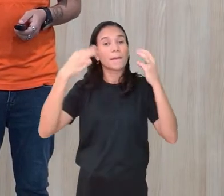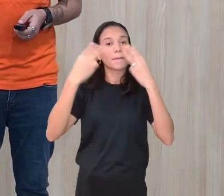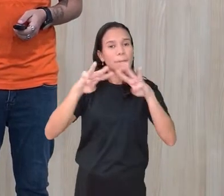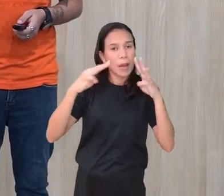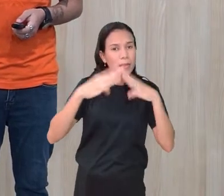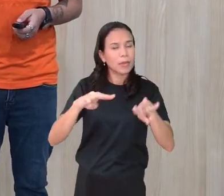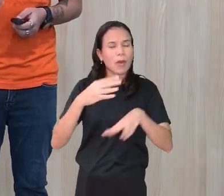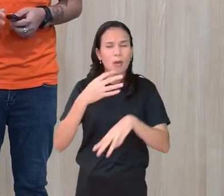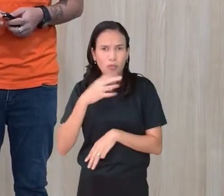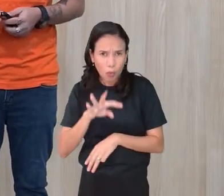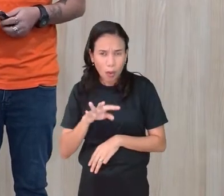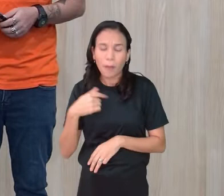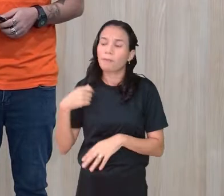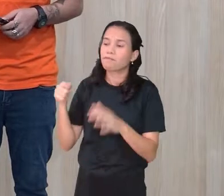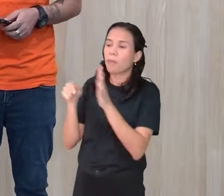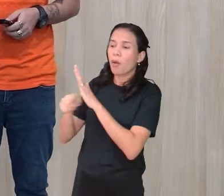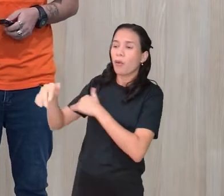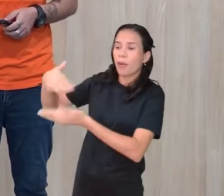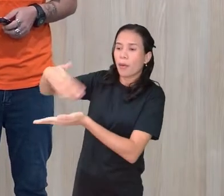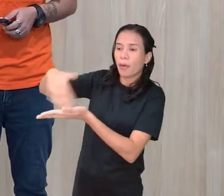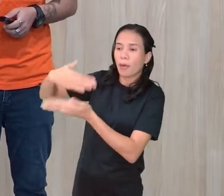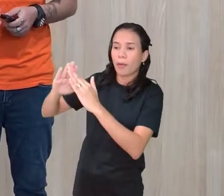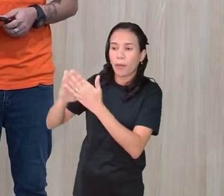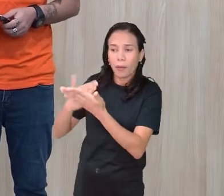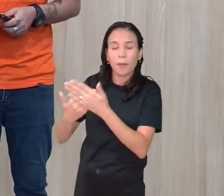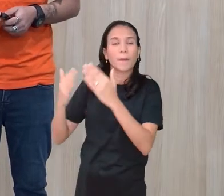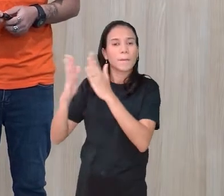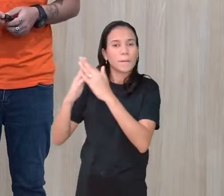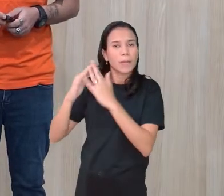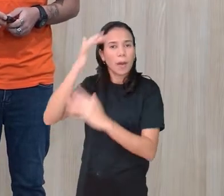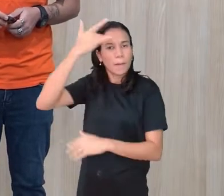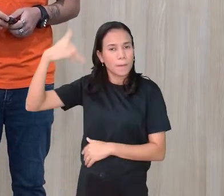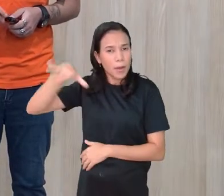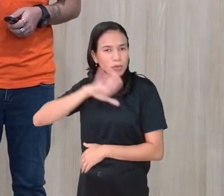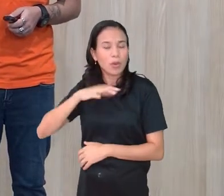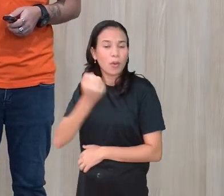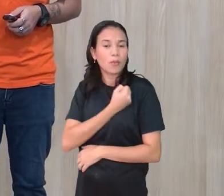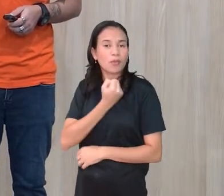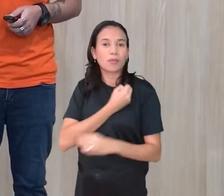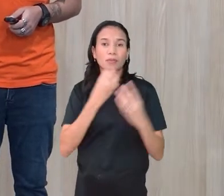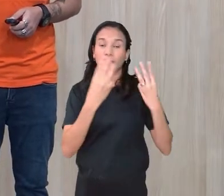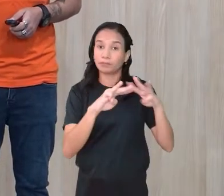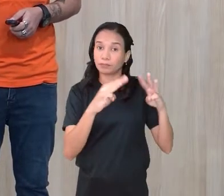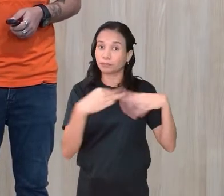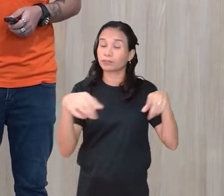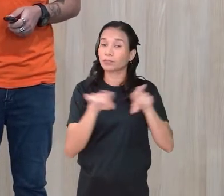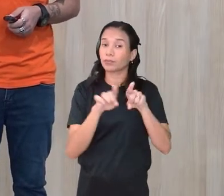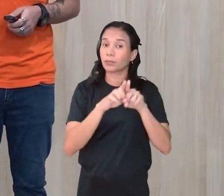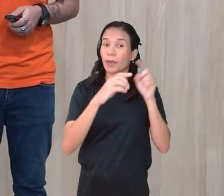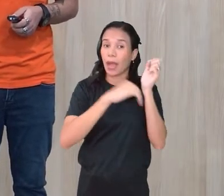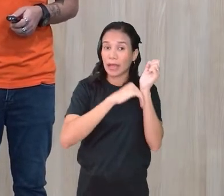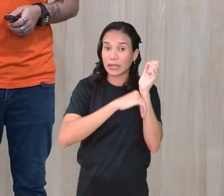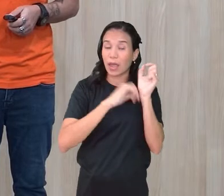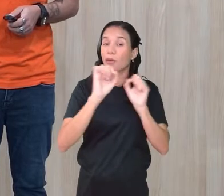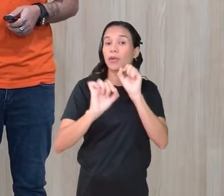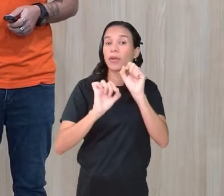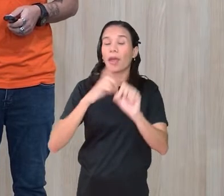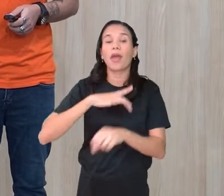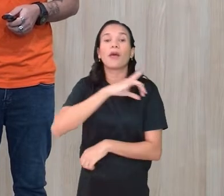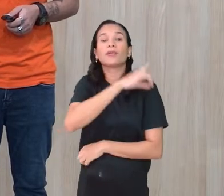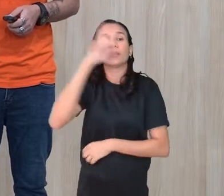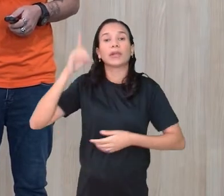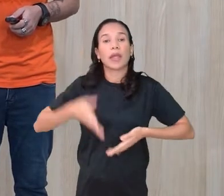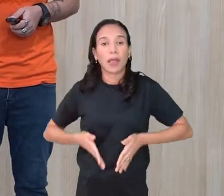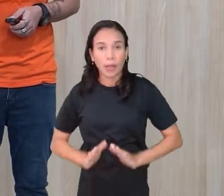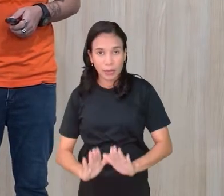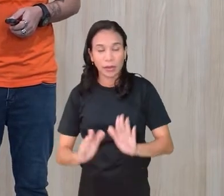tua matrícula, vai aí na secretaria da tua escola, pede aí o pessoal qual é o número da tua matrícula. E a senha é a data do teu nascimento,